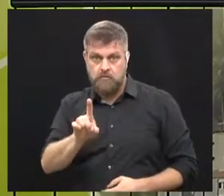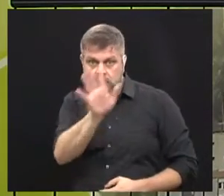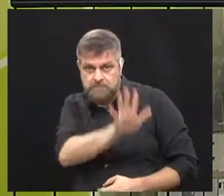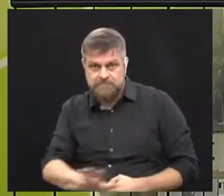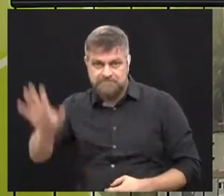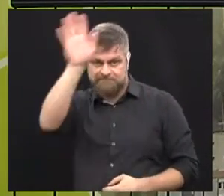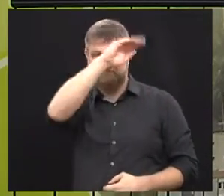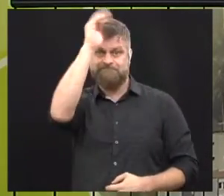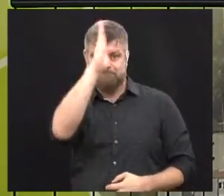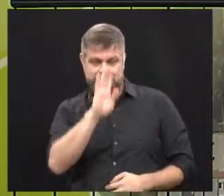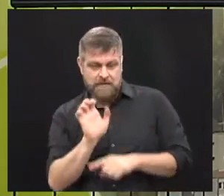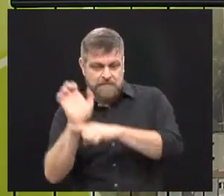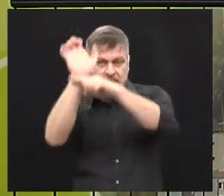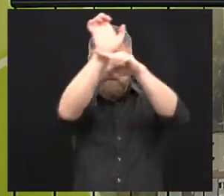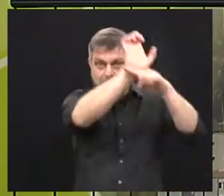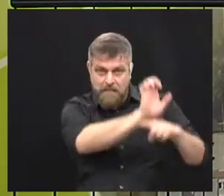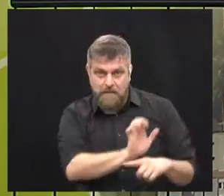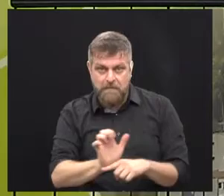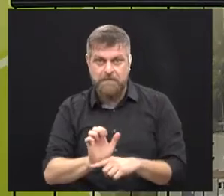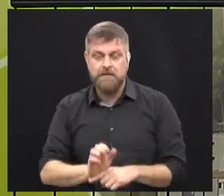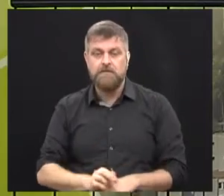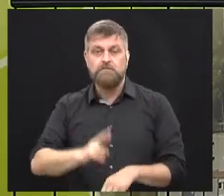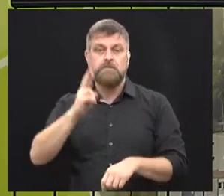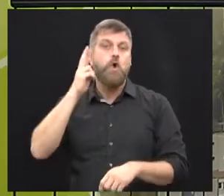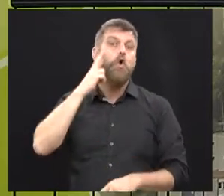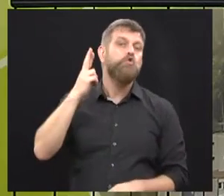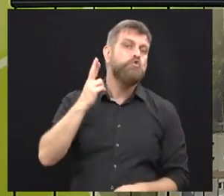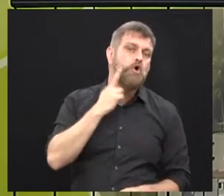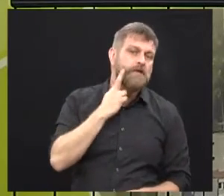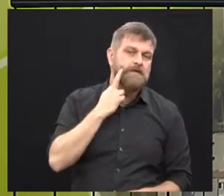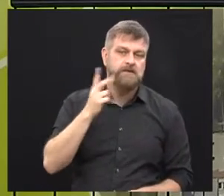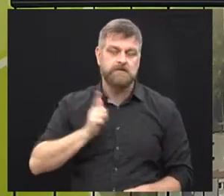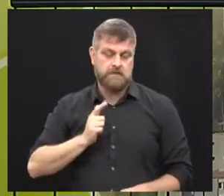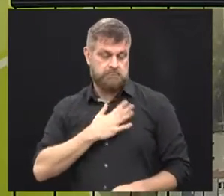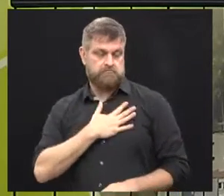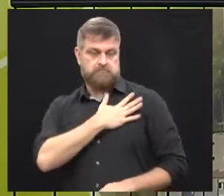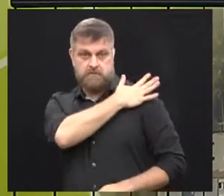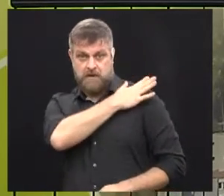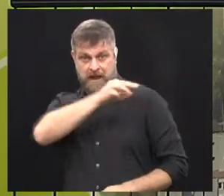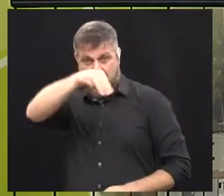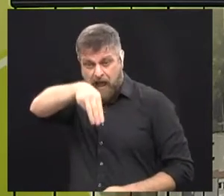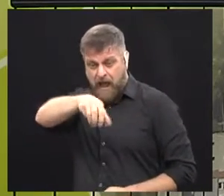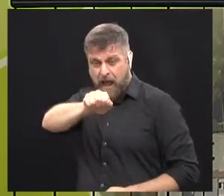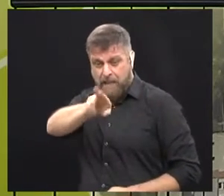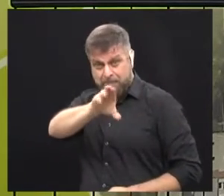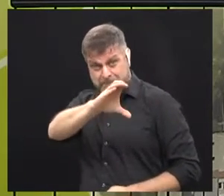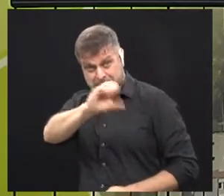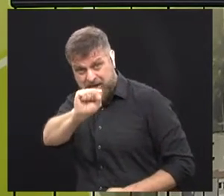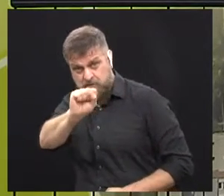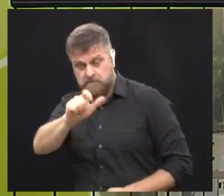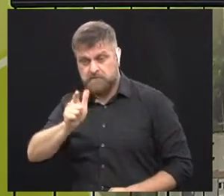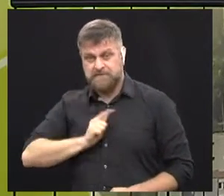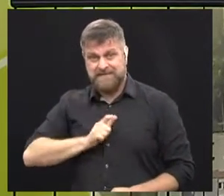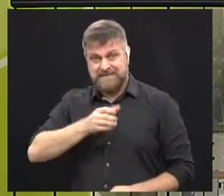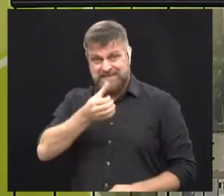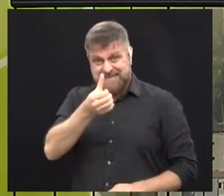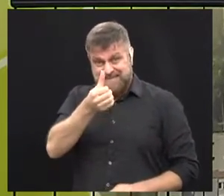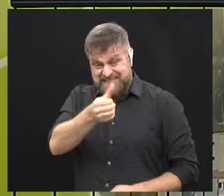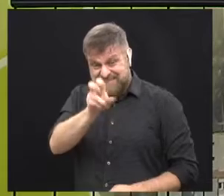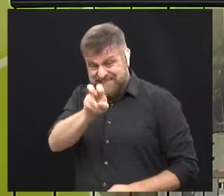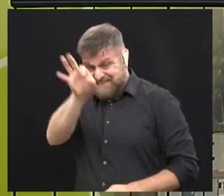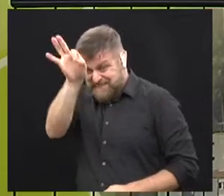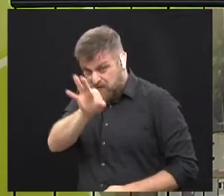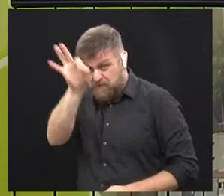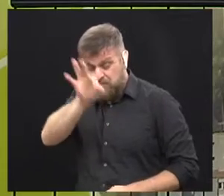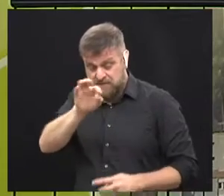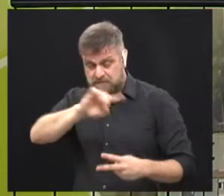aí pelos estados brasileiros, em Rondônia, o coronel Marcos Rocha, do PSL, está com